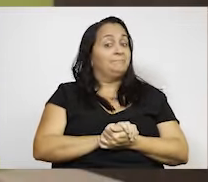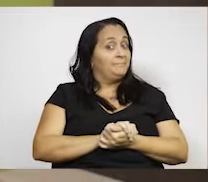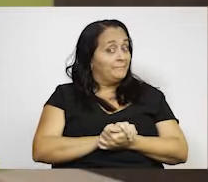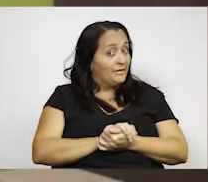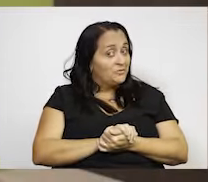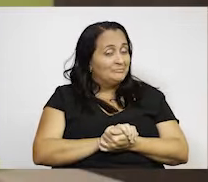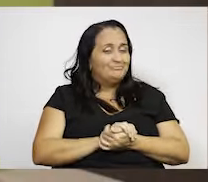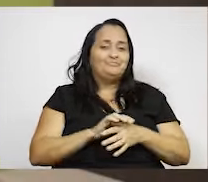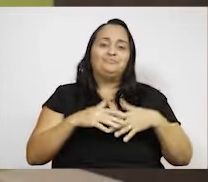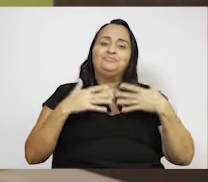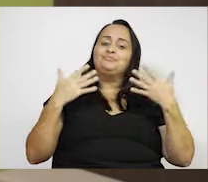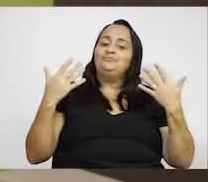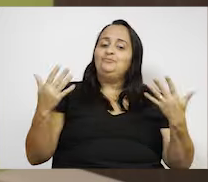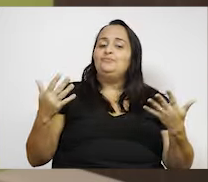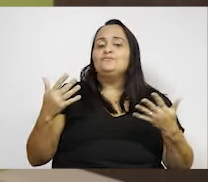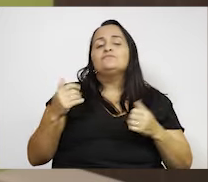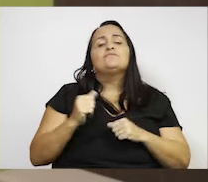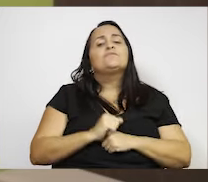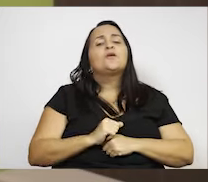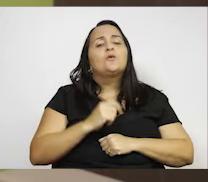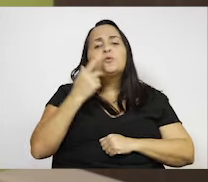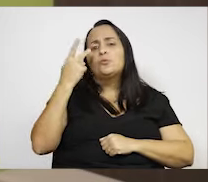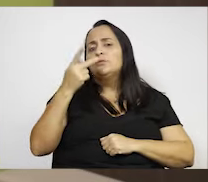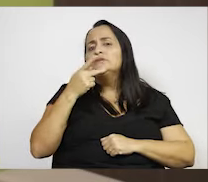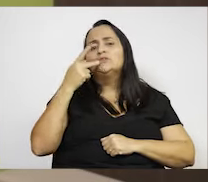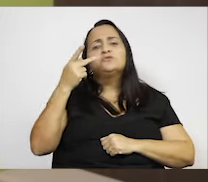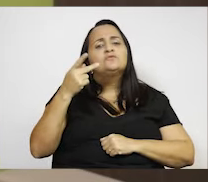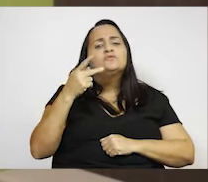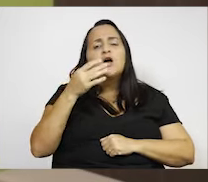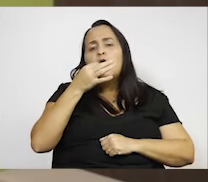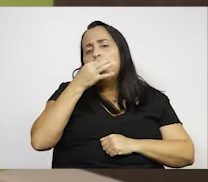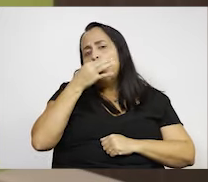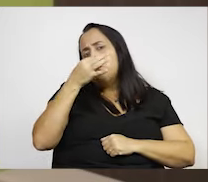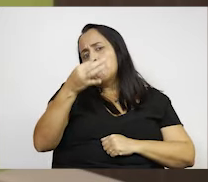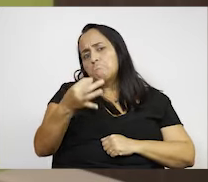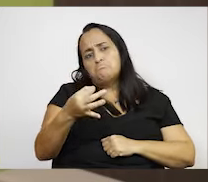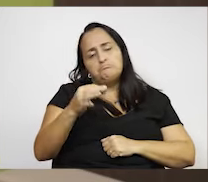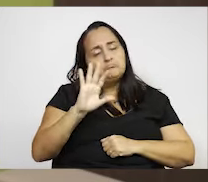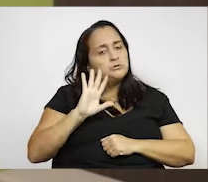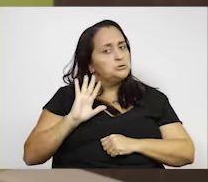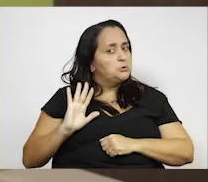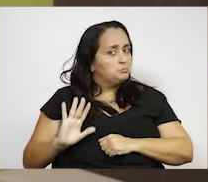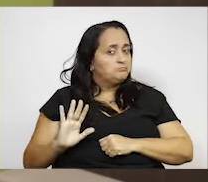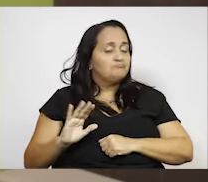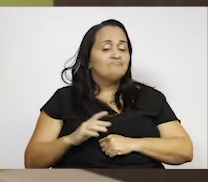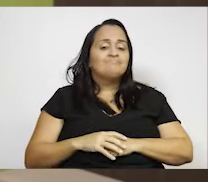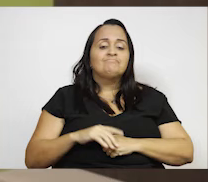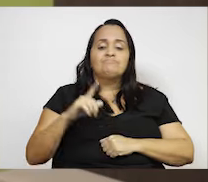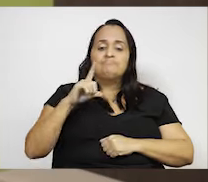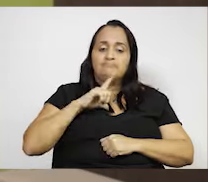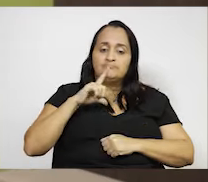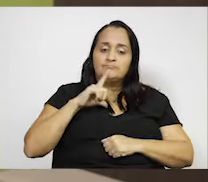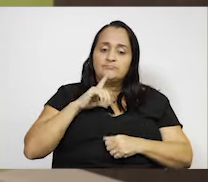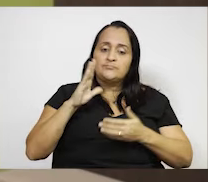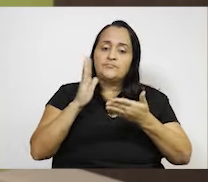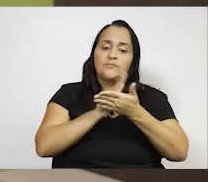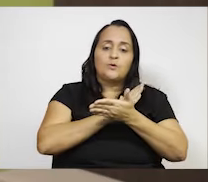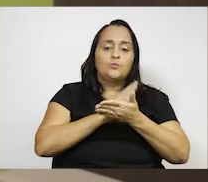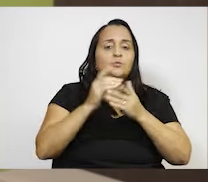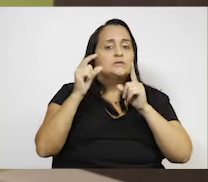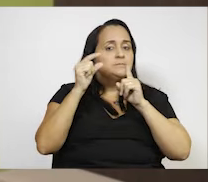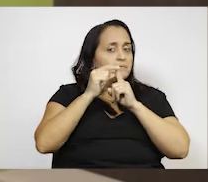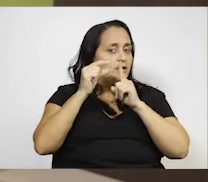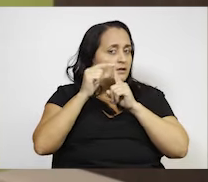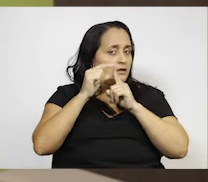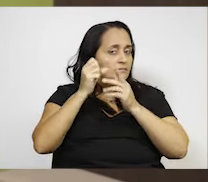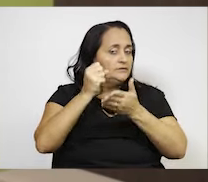Quando vamos formar um comentário argumentativo, nós temos algumas palavras que nos ajudam. Essas